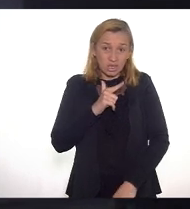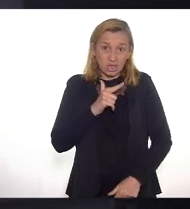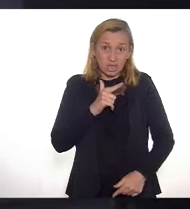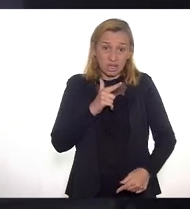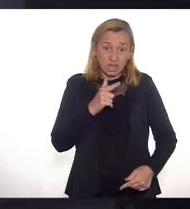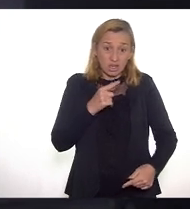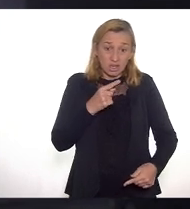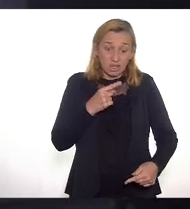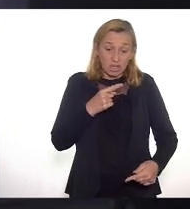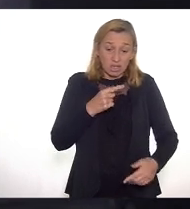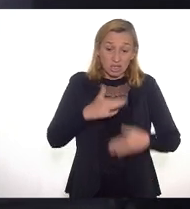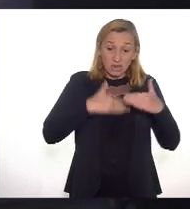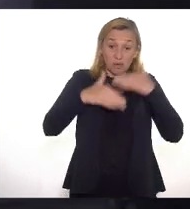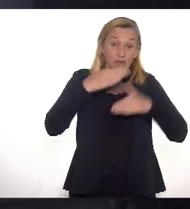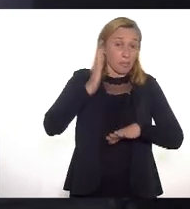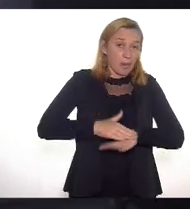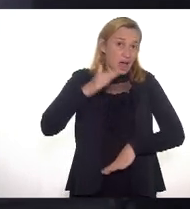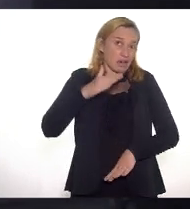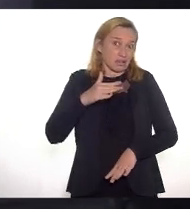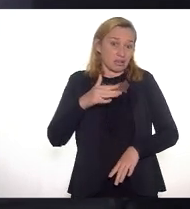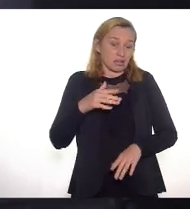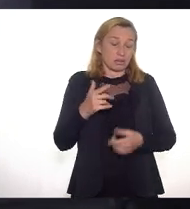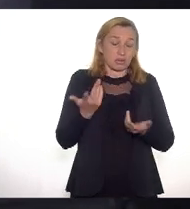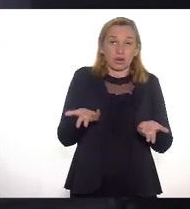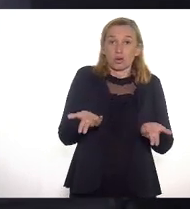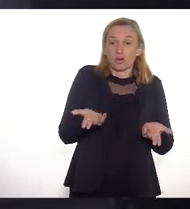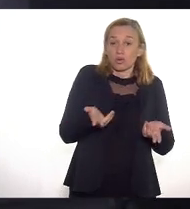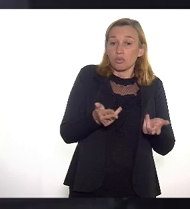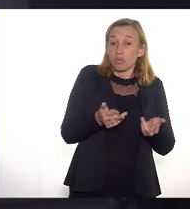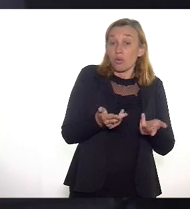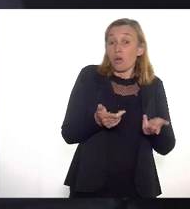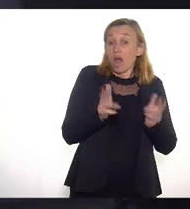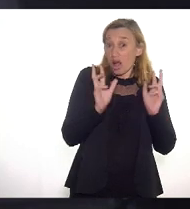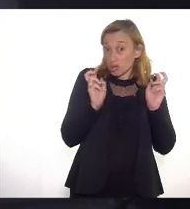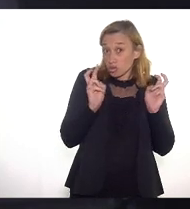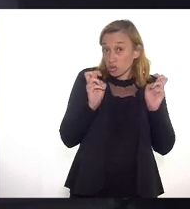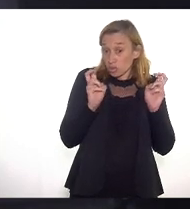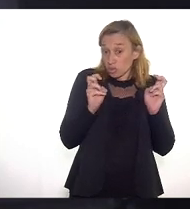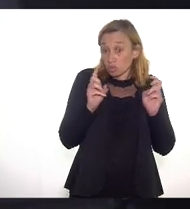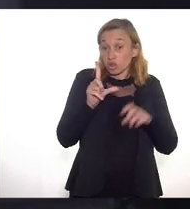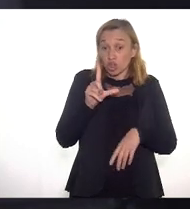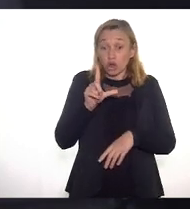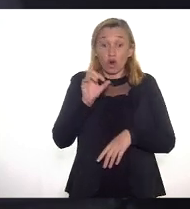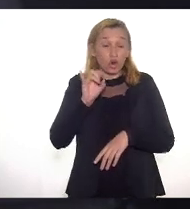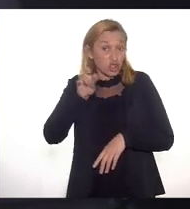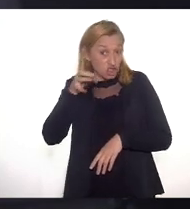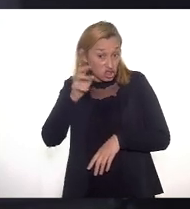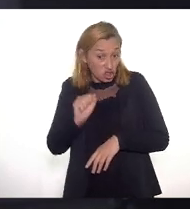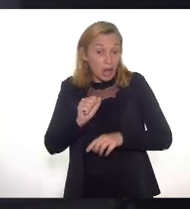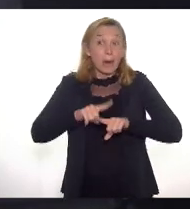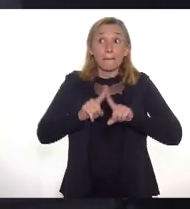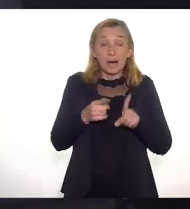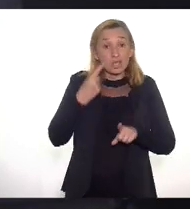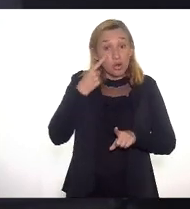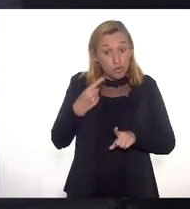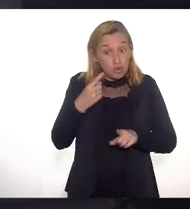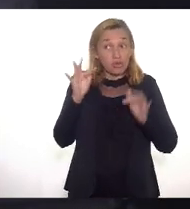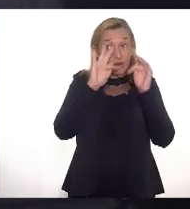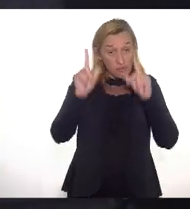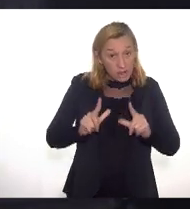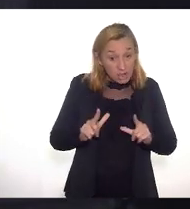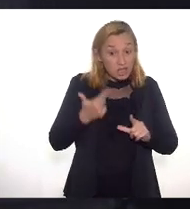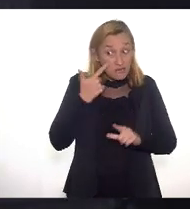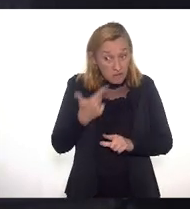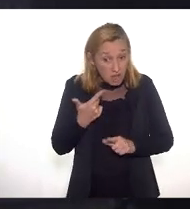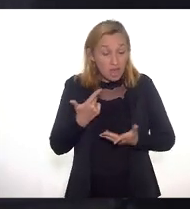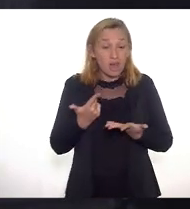por recursos financeiros, até por questões também de logística. Mas eu tenho visto e tenho ficado muito feliz em ver